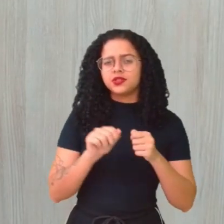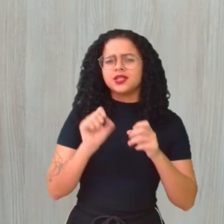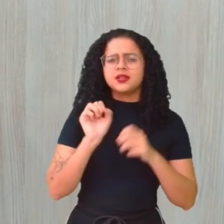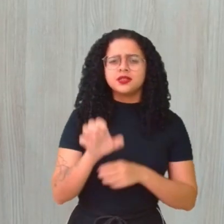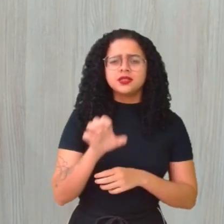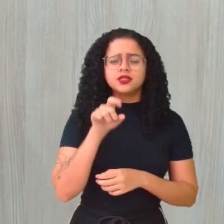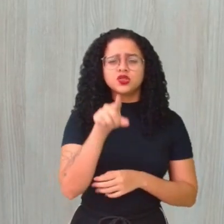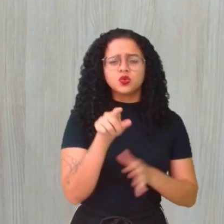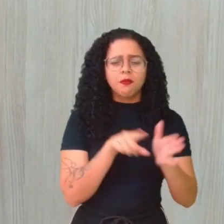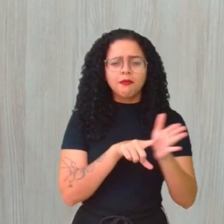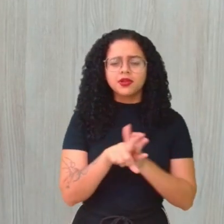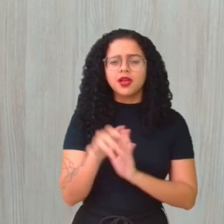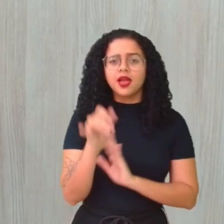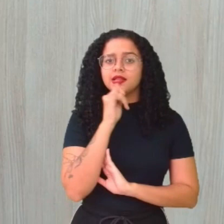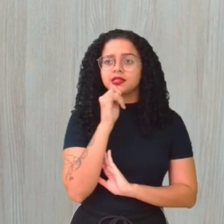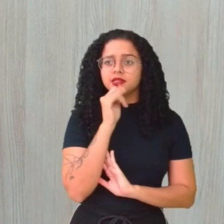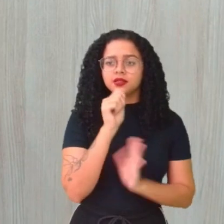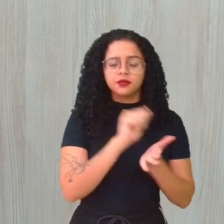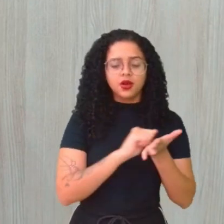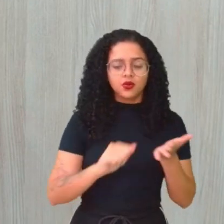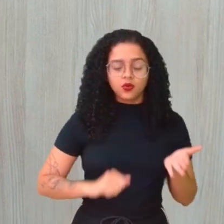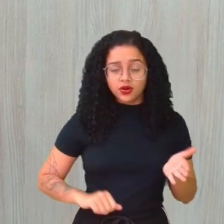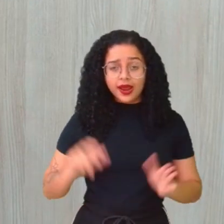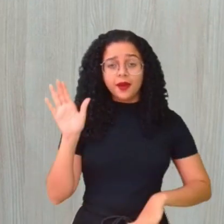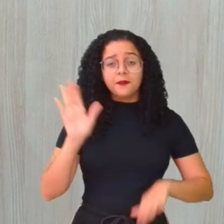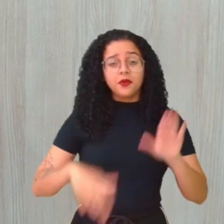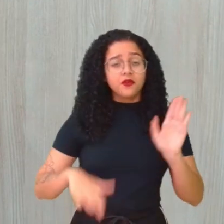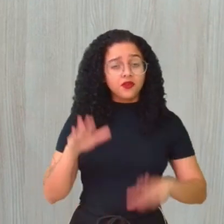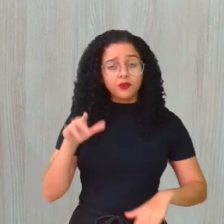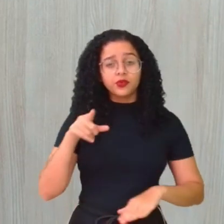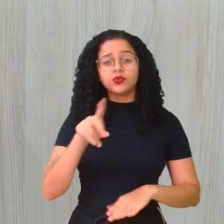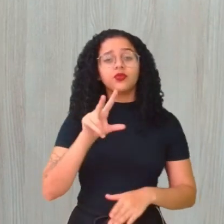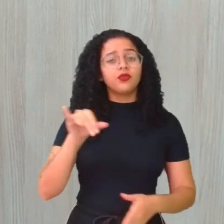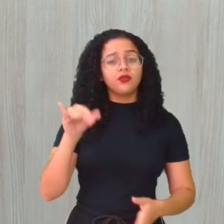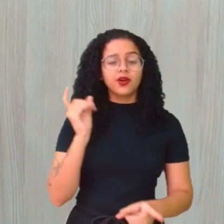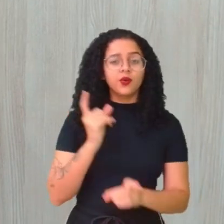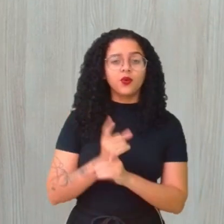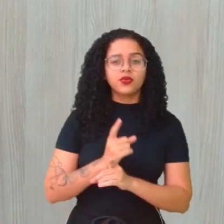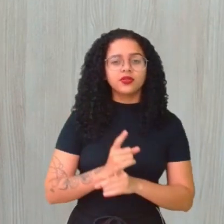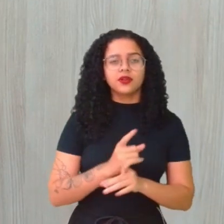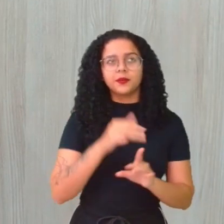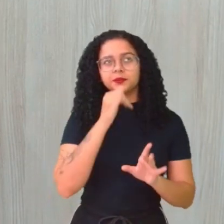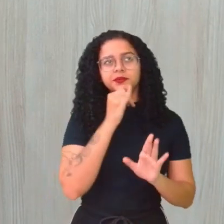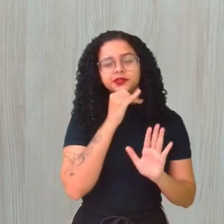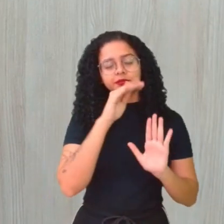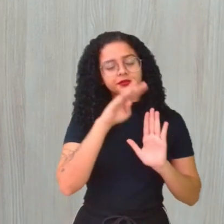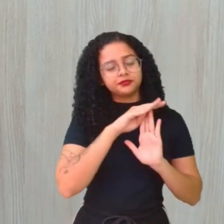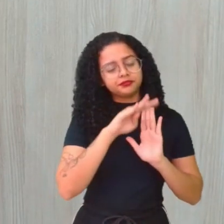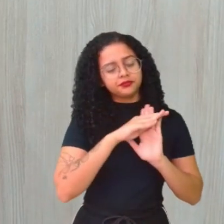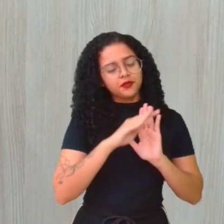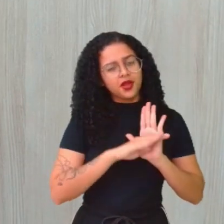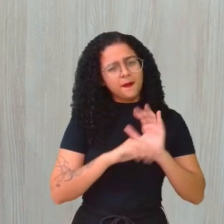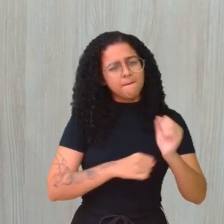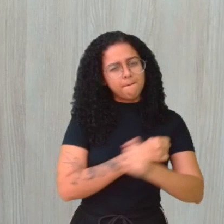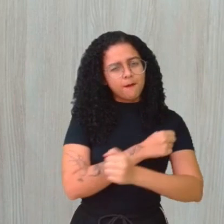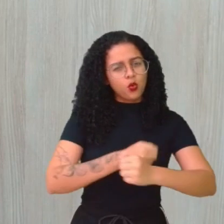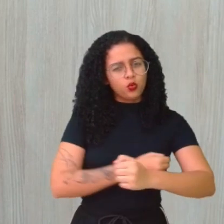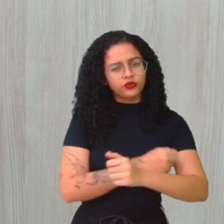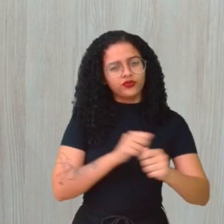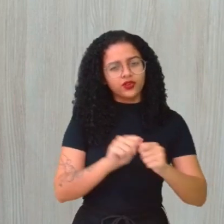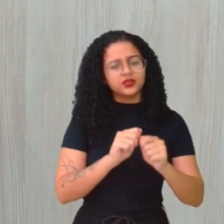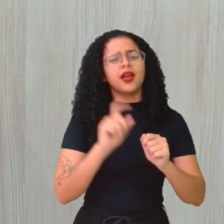pesquisar aí exemplos de algoritmo, provavelmente você vai encontrar, por exemplo, uma receita de bolo é um algoritmo. Então, se você parar para